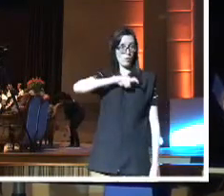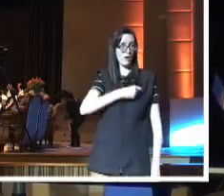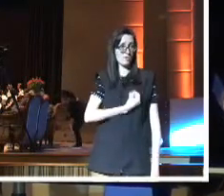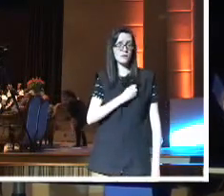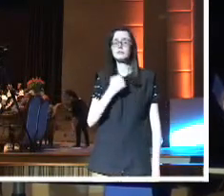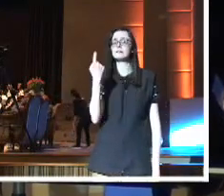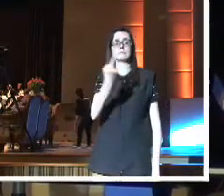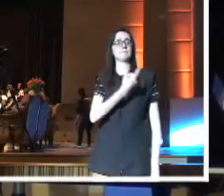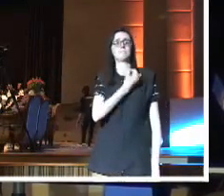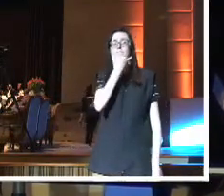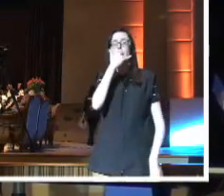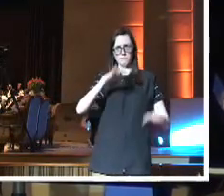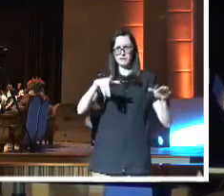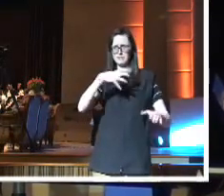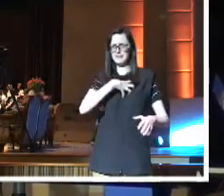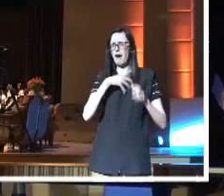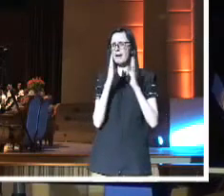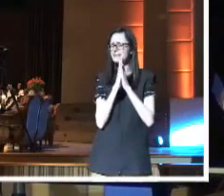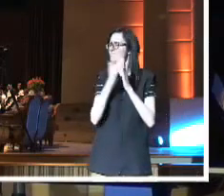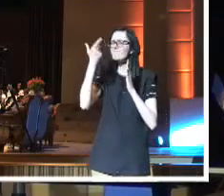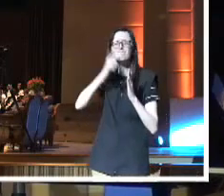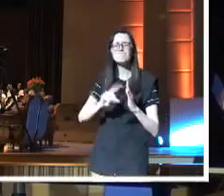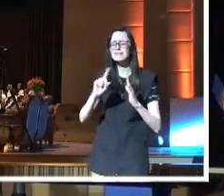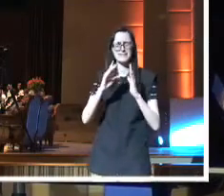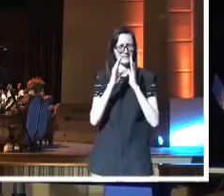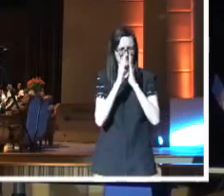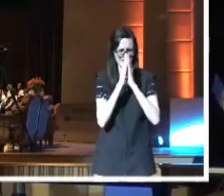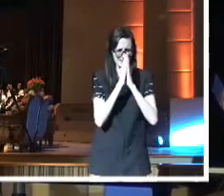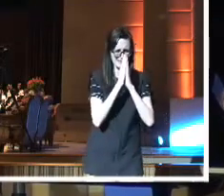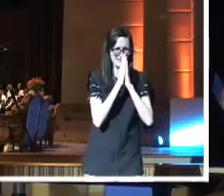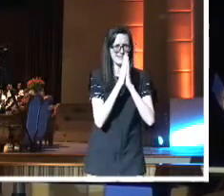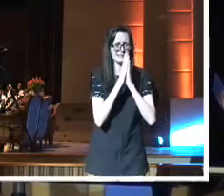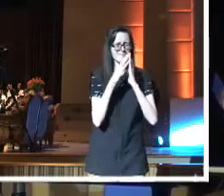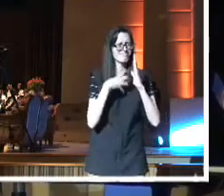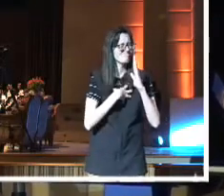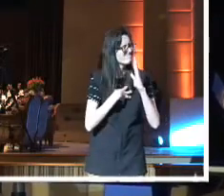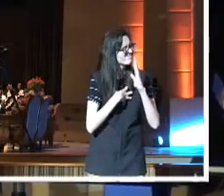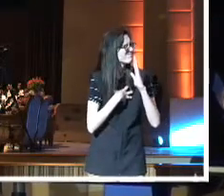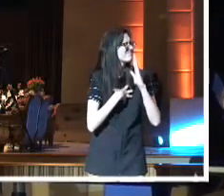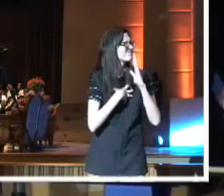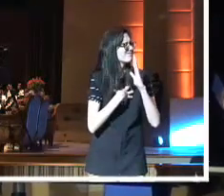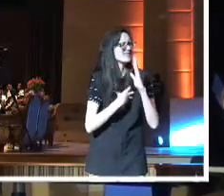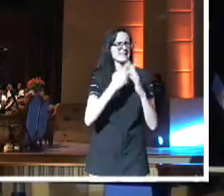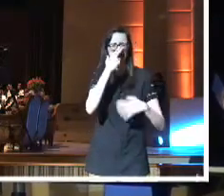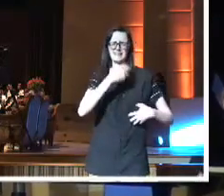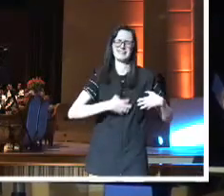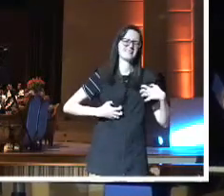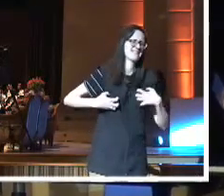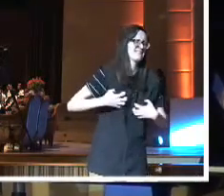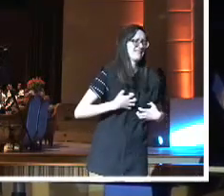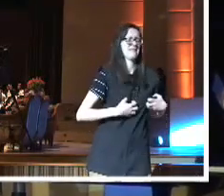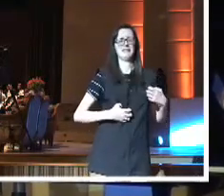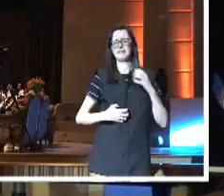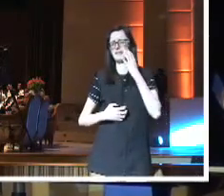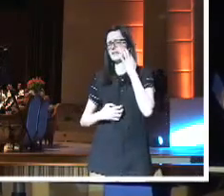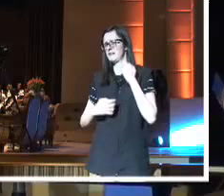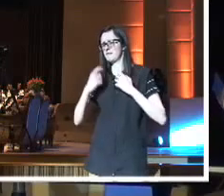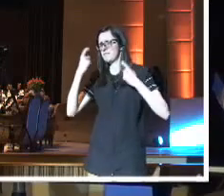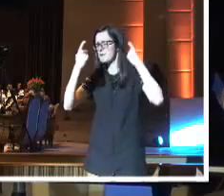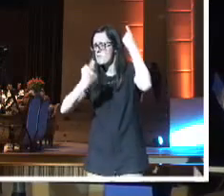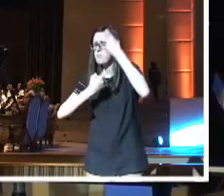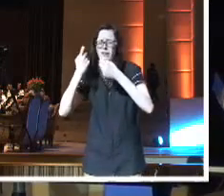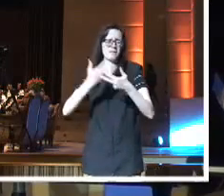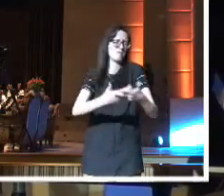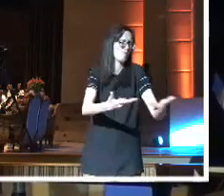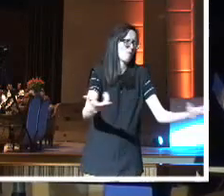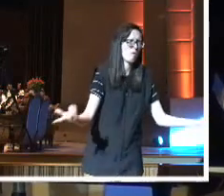gente não consegue nem orar. Há momentos na nossa vida que a gente está tão perturbado, tão angustiado,